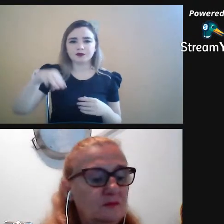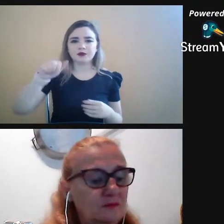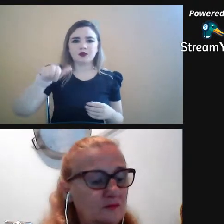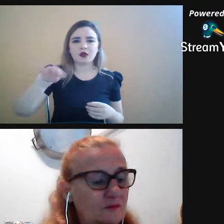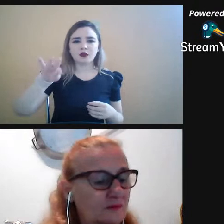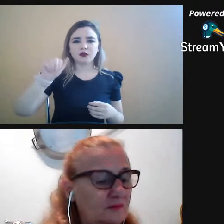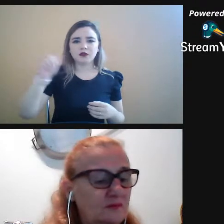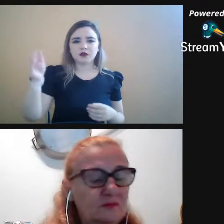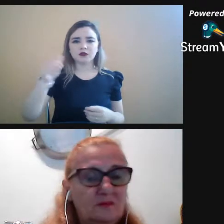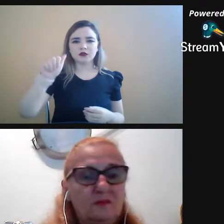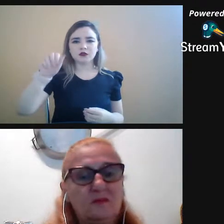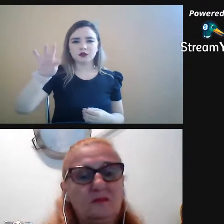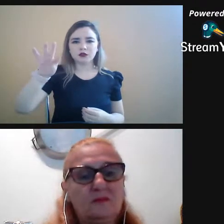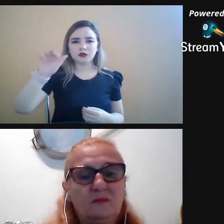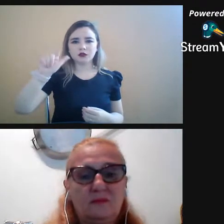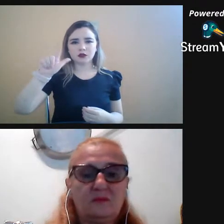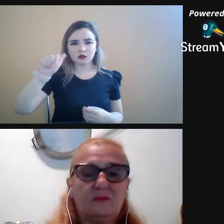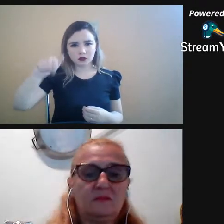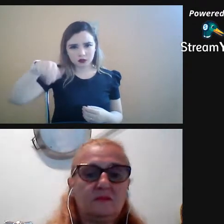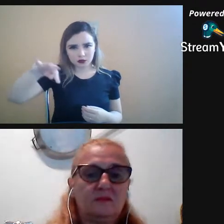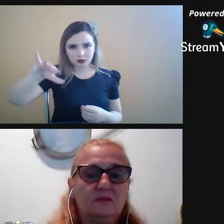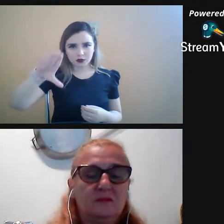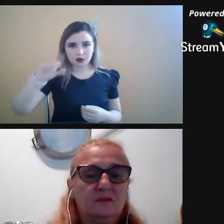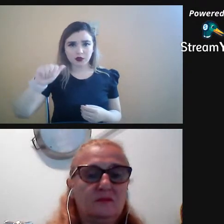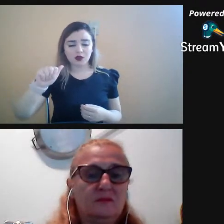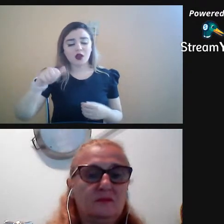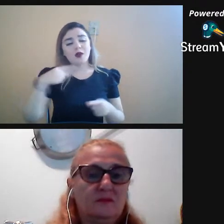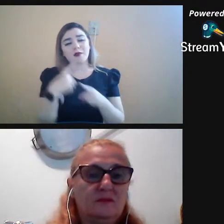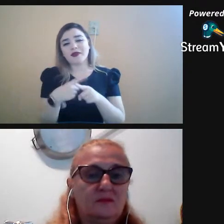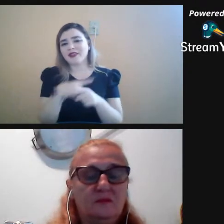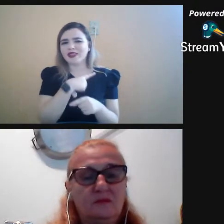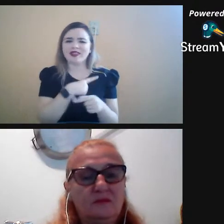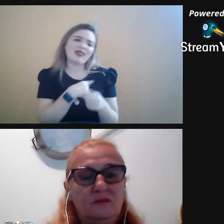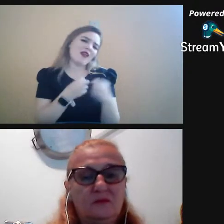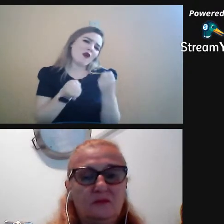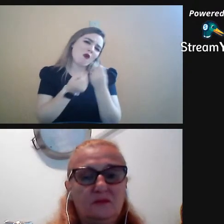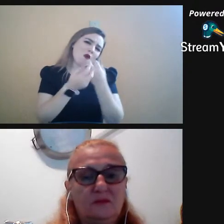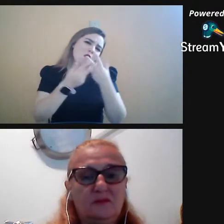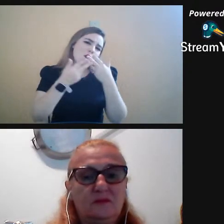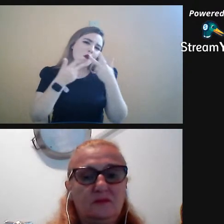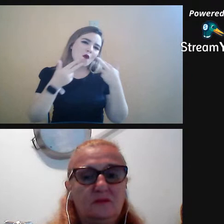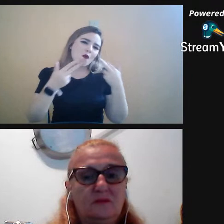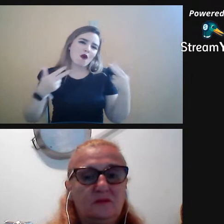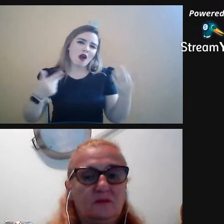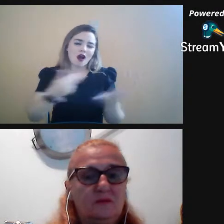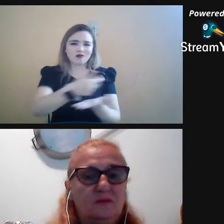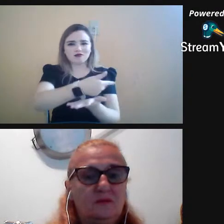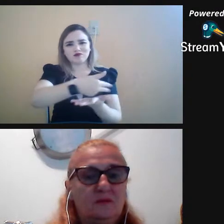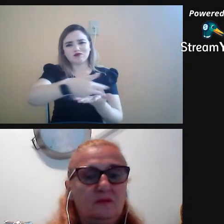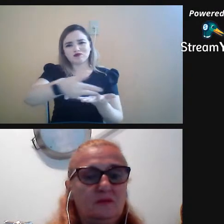das vegetações que tem a maior diversidade, né? De fauna, de flora, do mundo. Então,